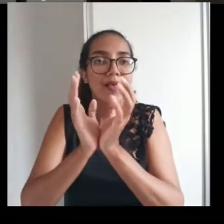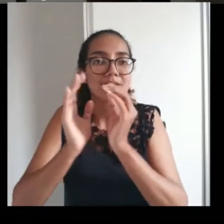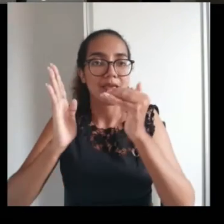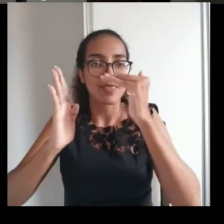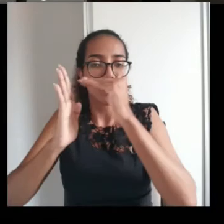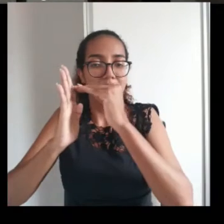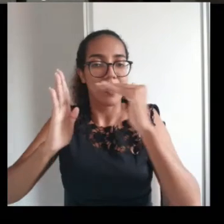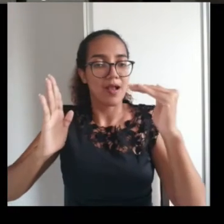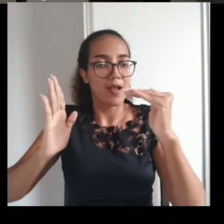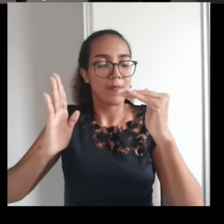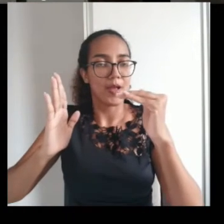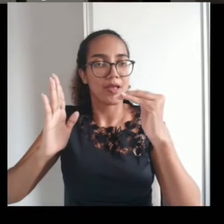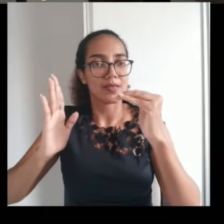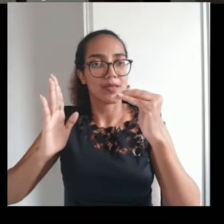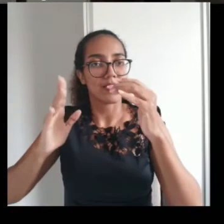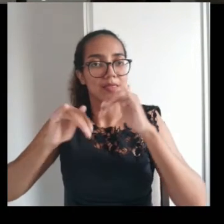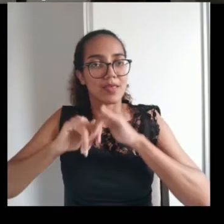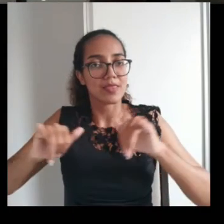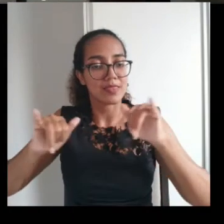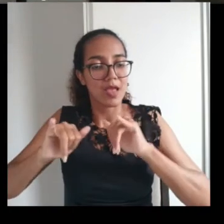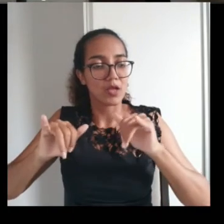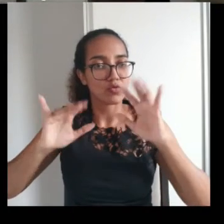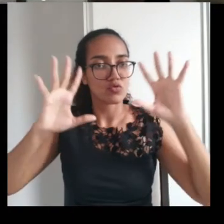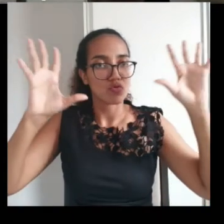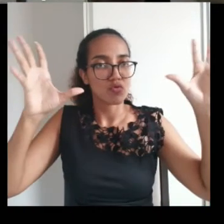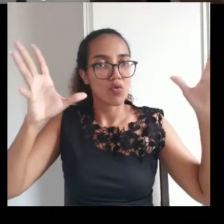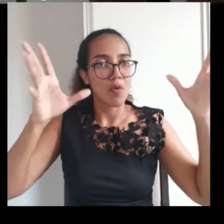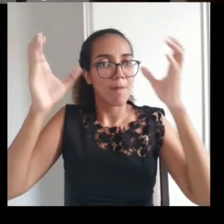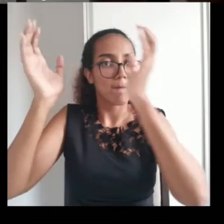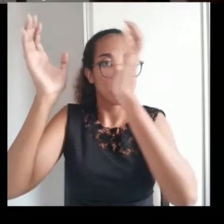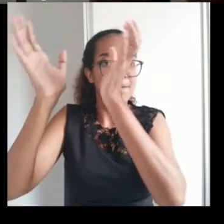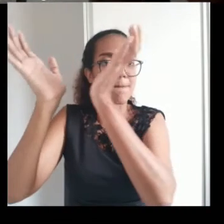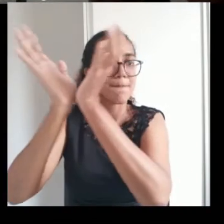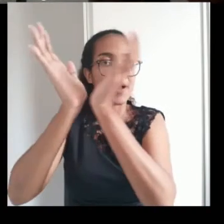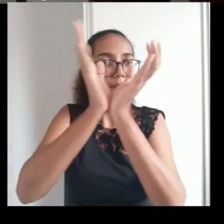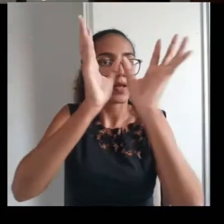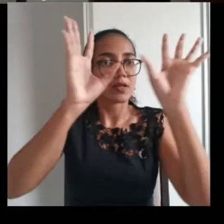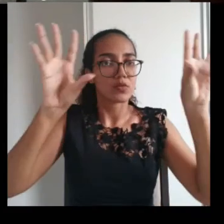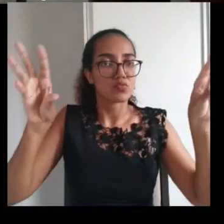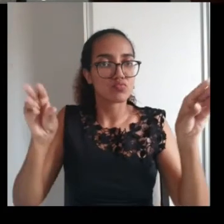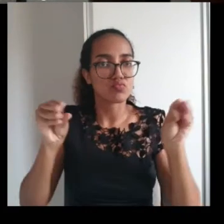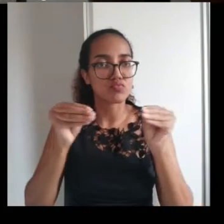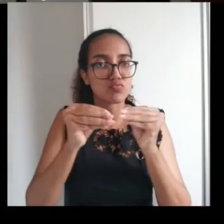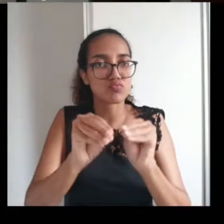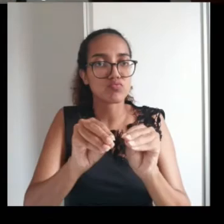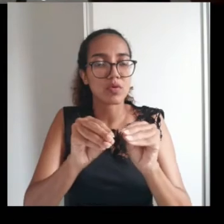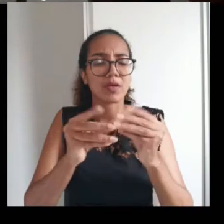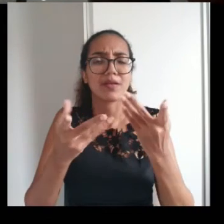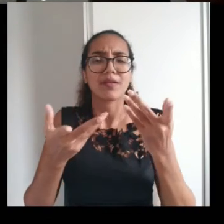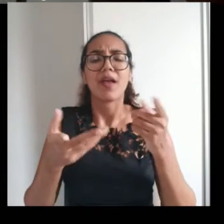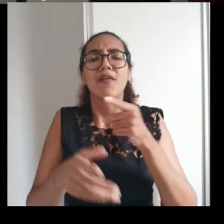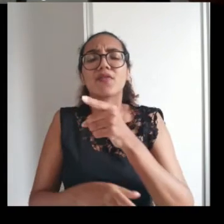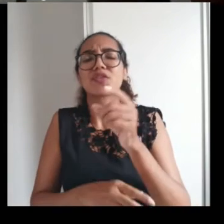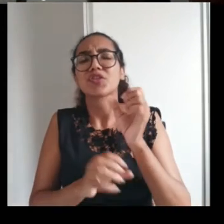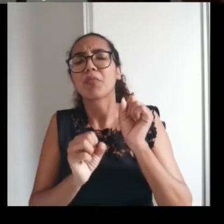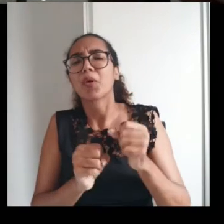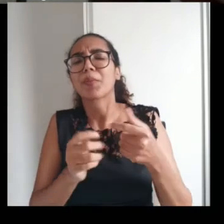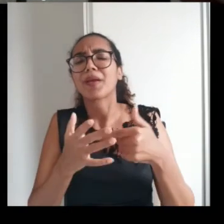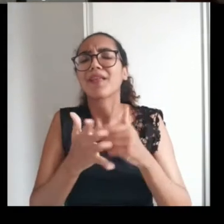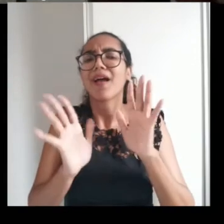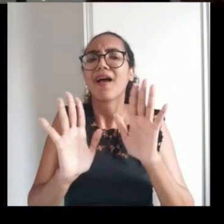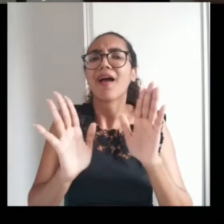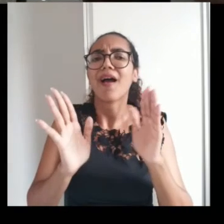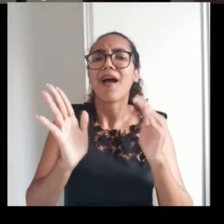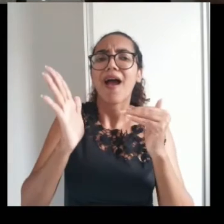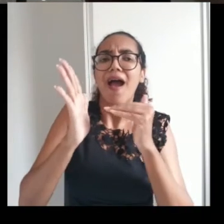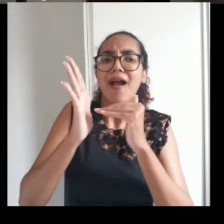negócio e de GUI. Veja, há uma coisa aqui que talvez você fique perguntando, mas olha, você não disse que a camada de baixo não